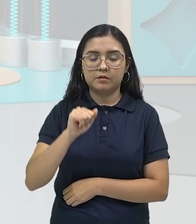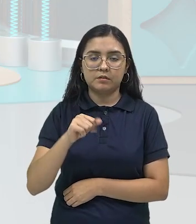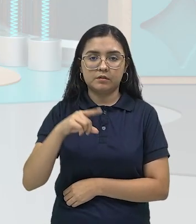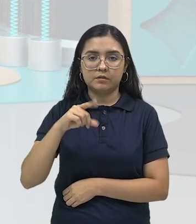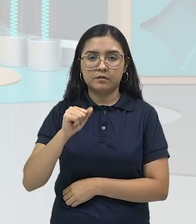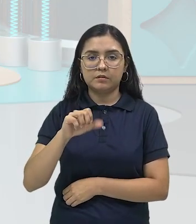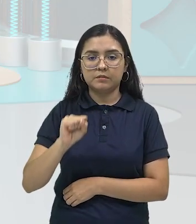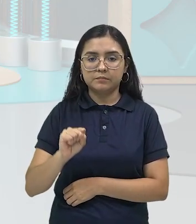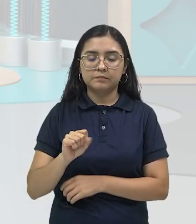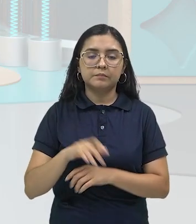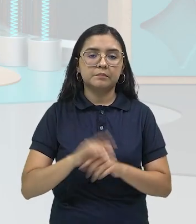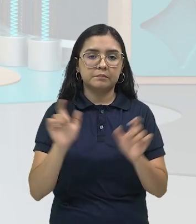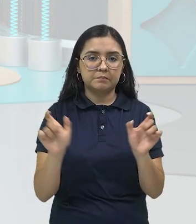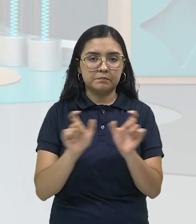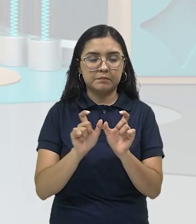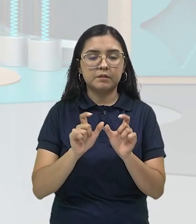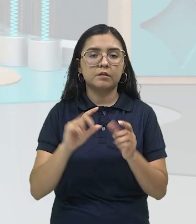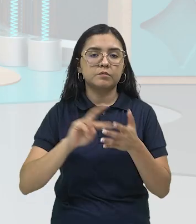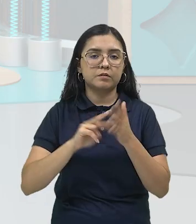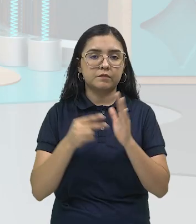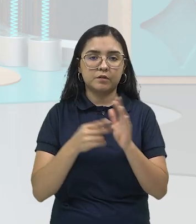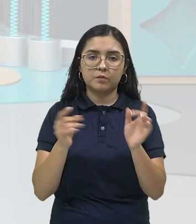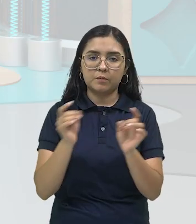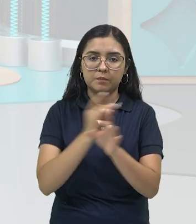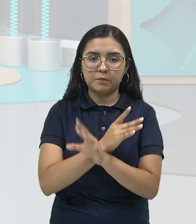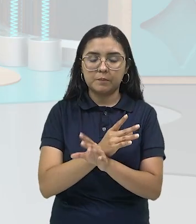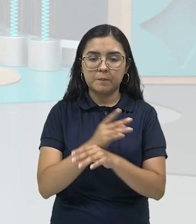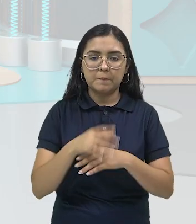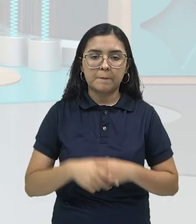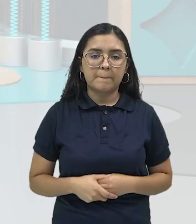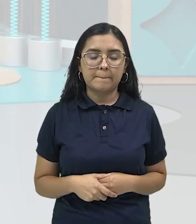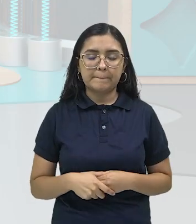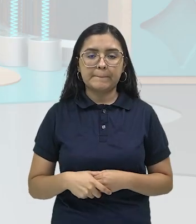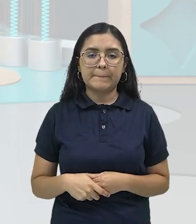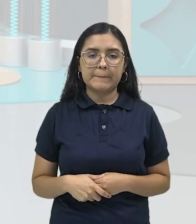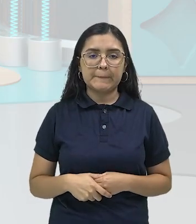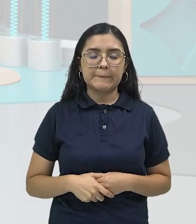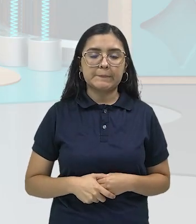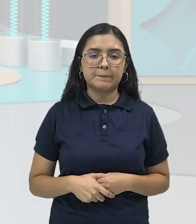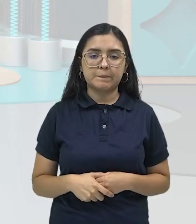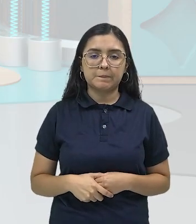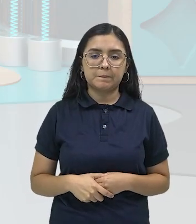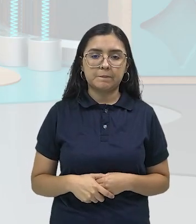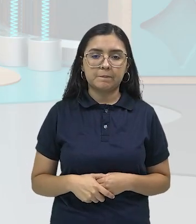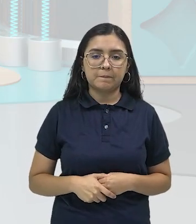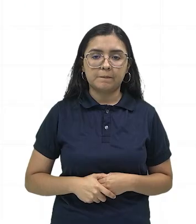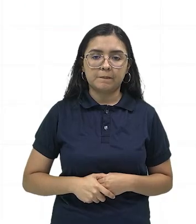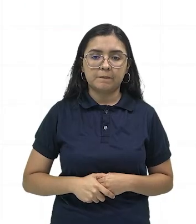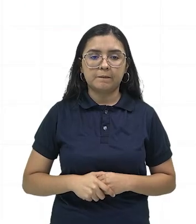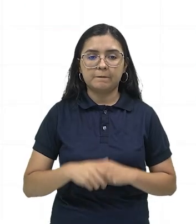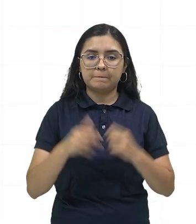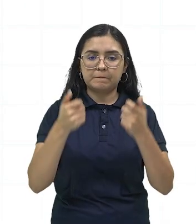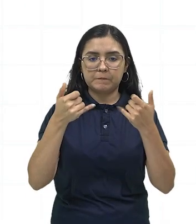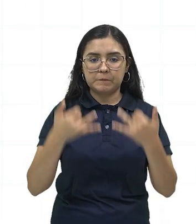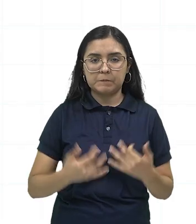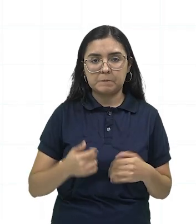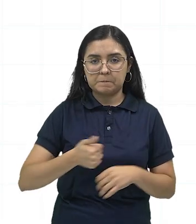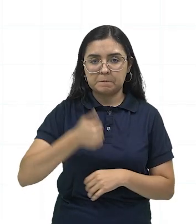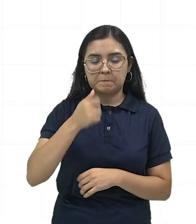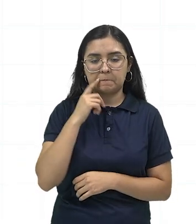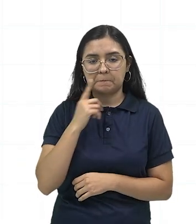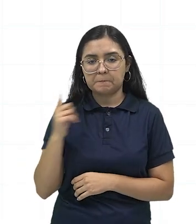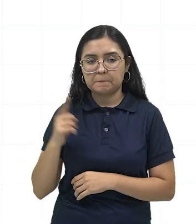para ter um sentido completo. Uma principal e uma subordinada que depende dessa principal. Vamos falar sobre as conjunções